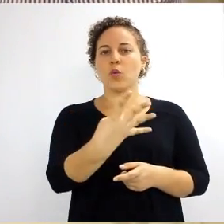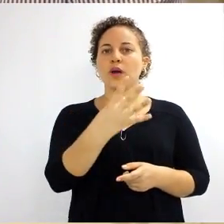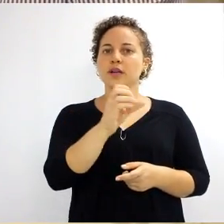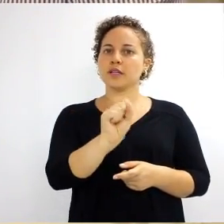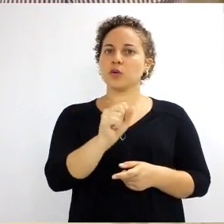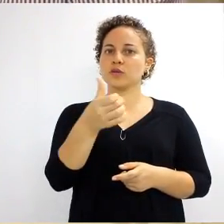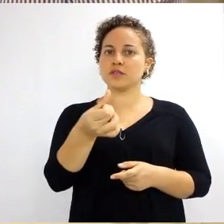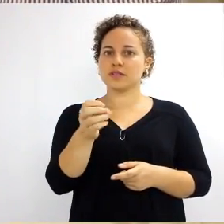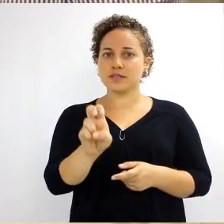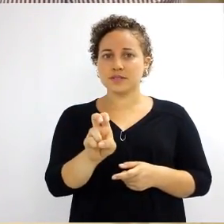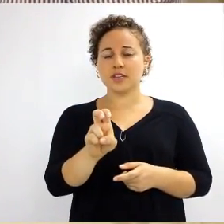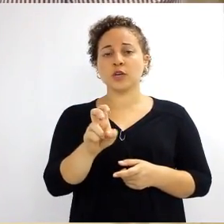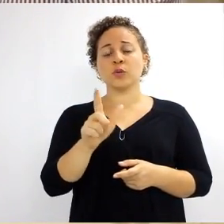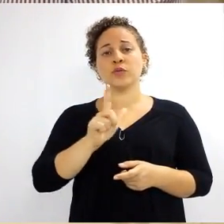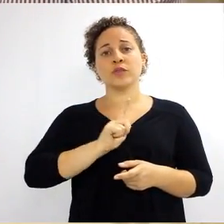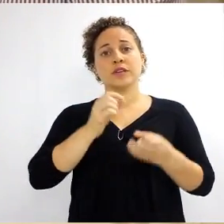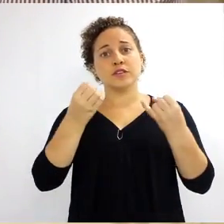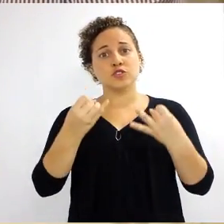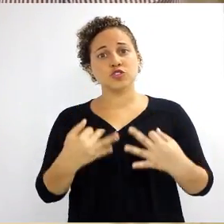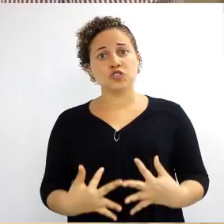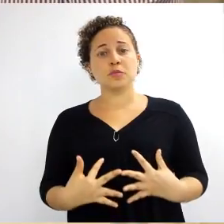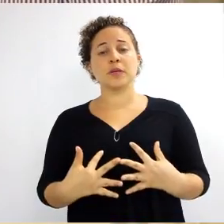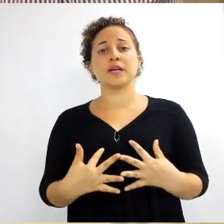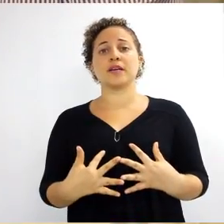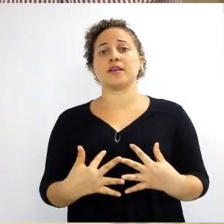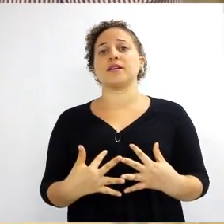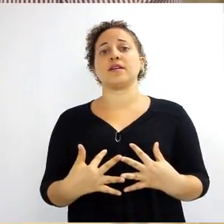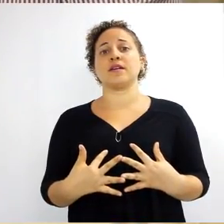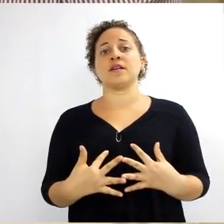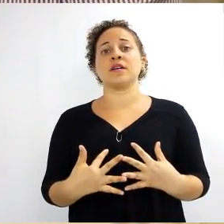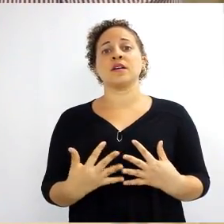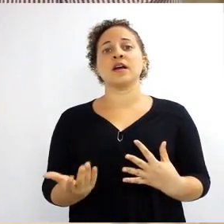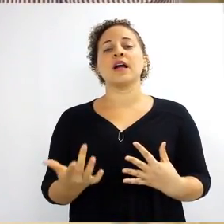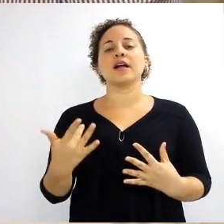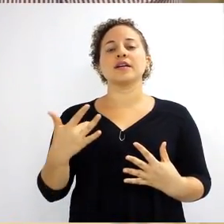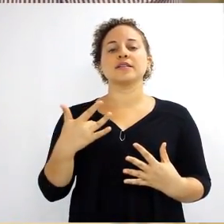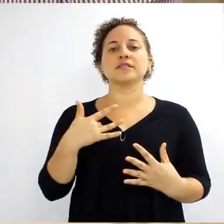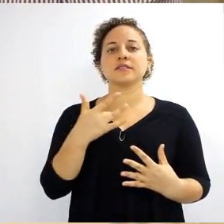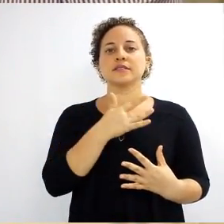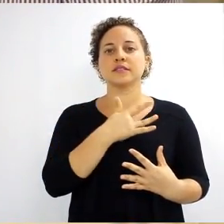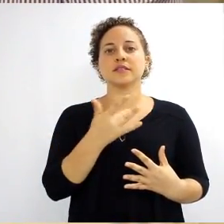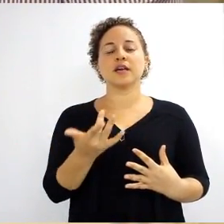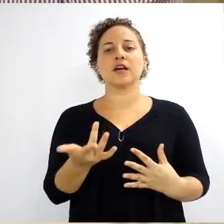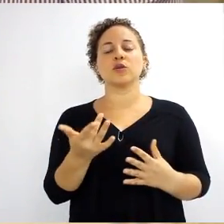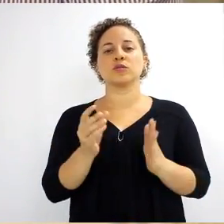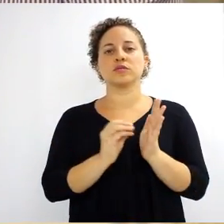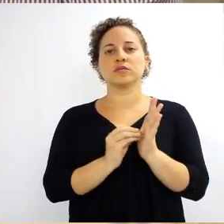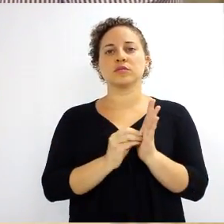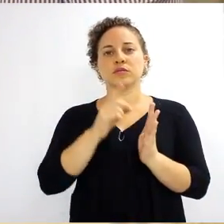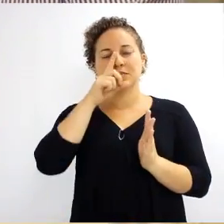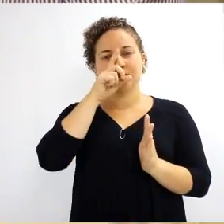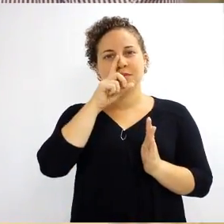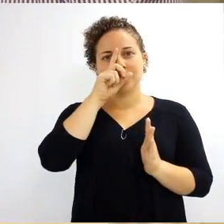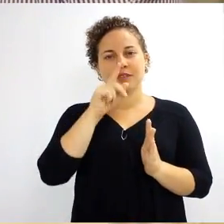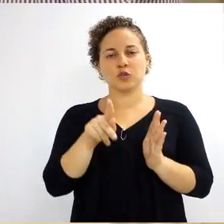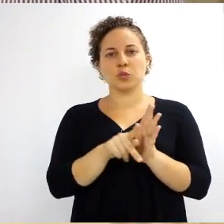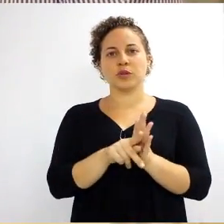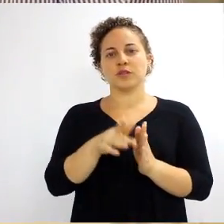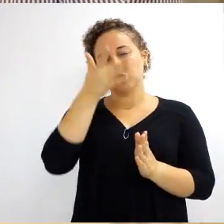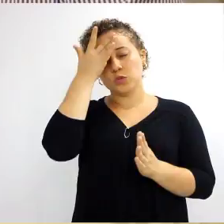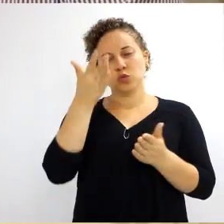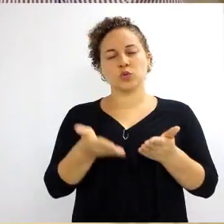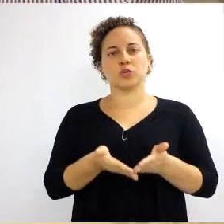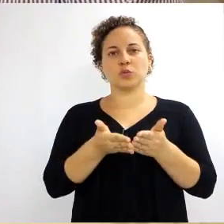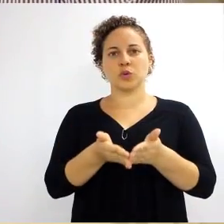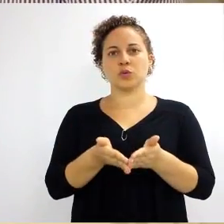de 65, que fala sobre essa questão da insalubridade específica do trabalhador portuário. Não é? Se ele trabalhar